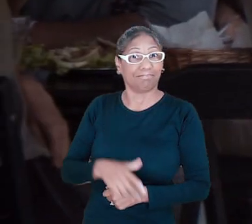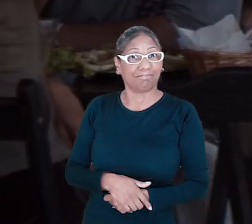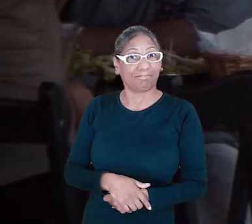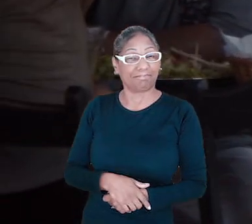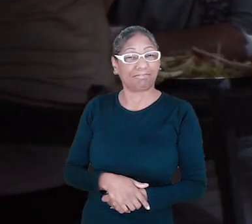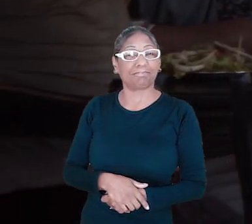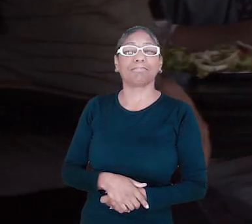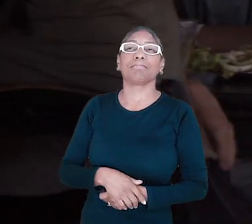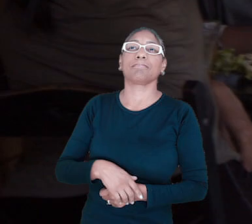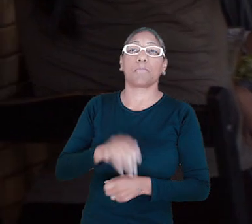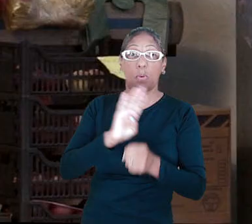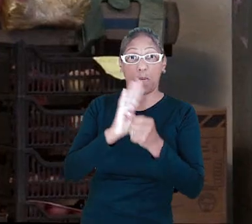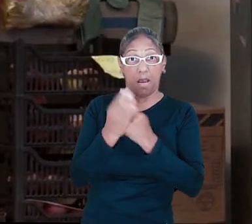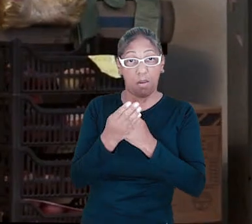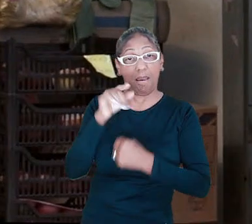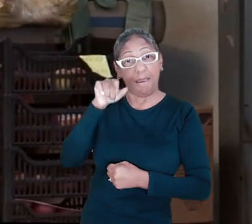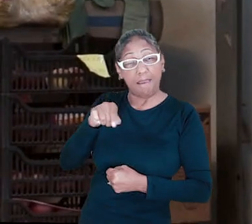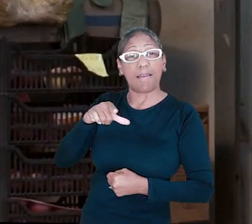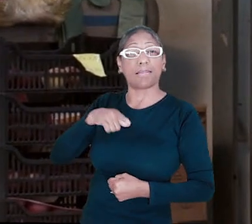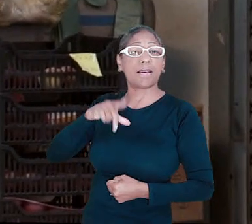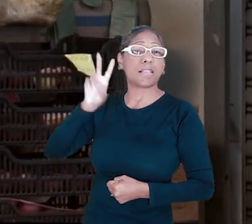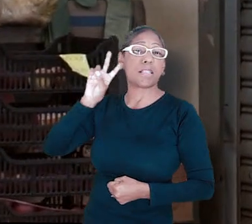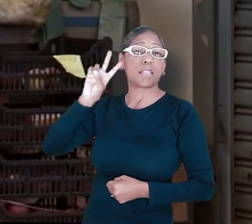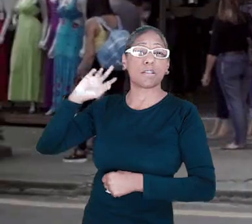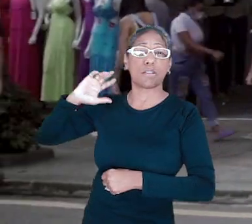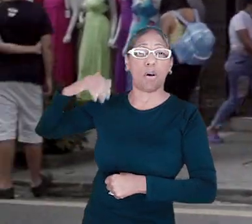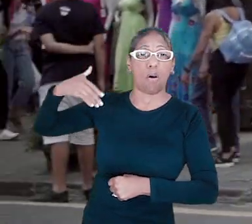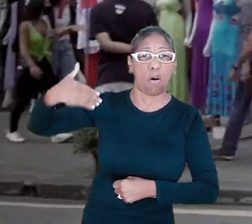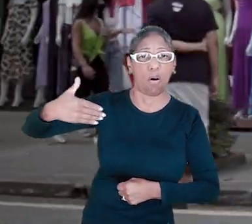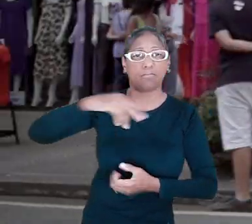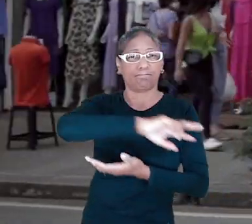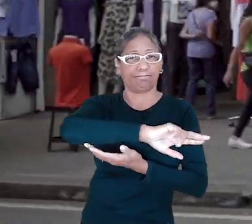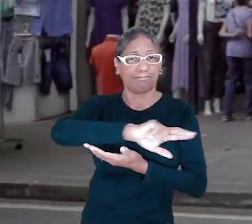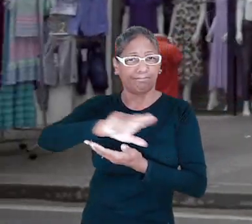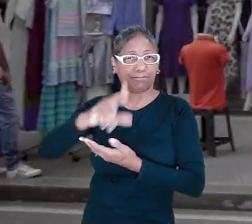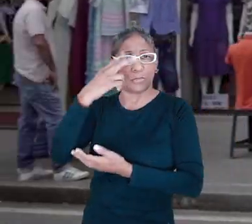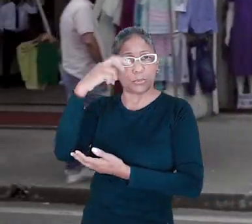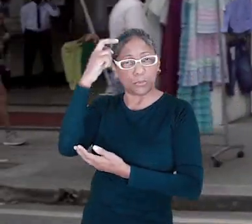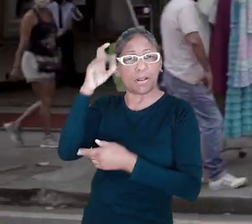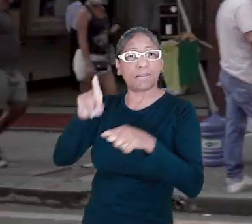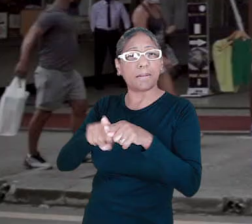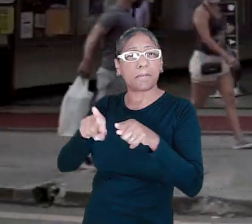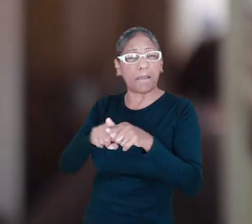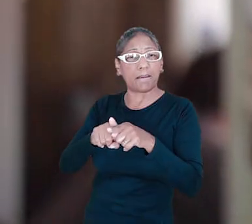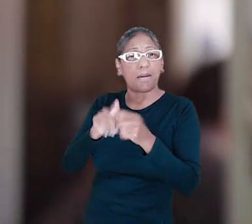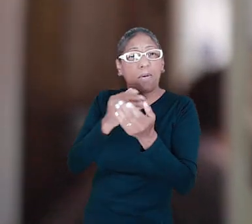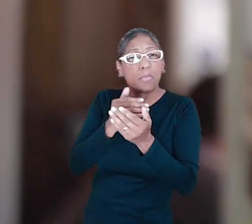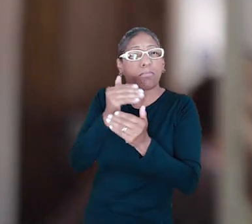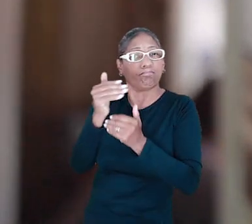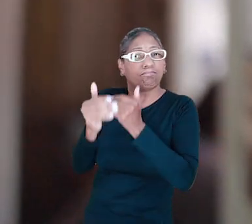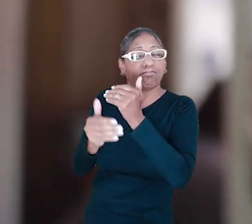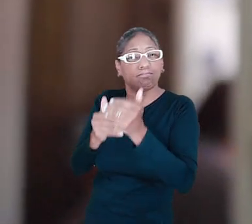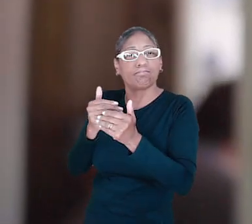Pessoas em mesa de bar. O Bom Retiro é um bairro que tem na sua história a diversidade étnico-cultural.